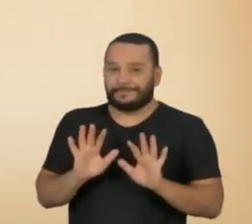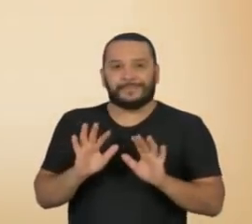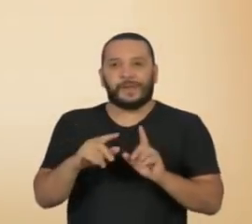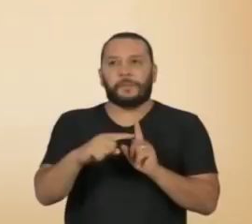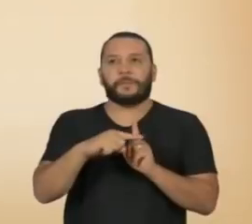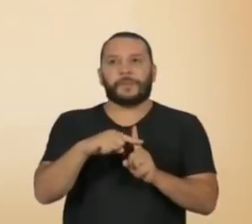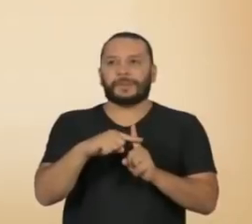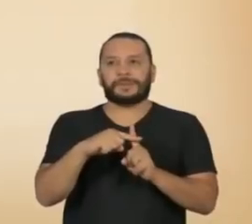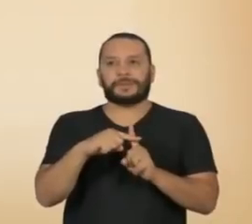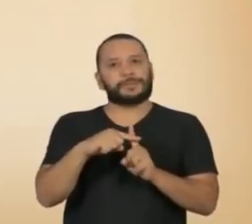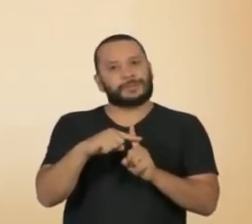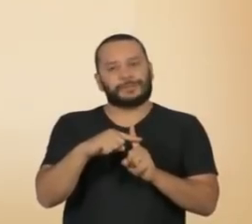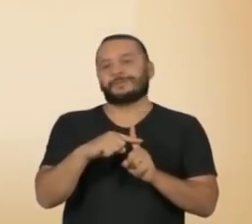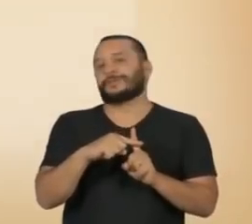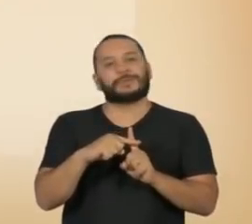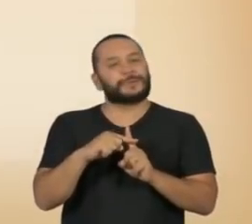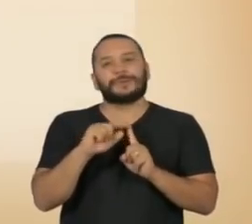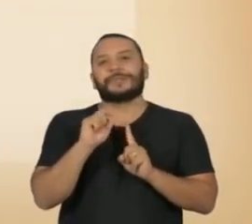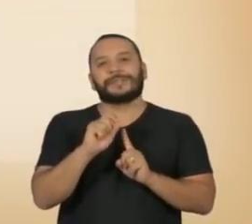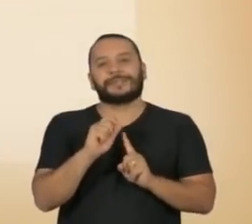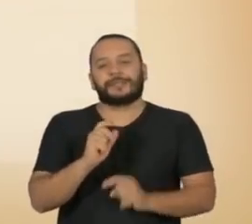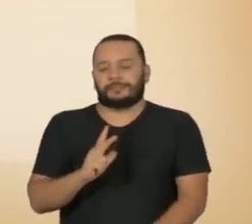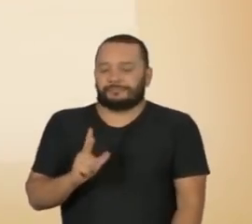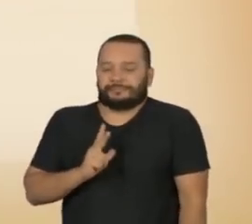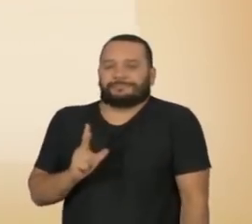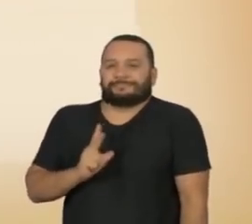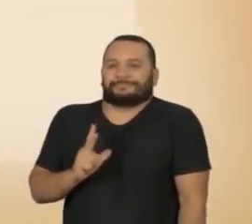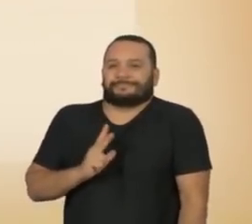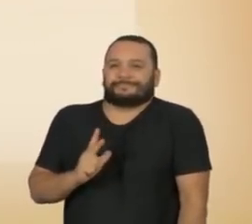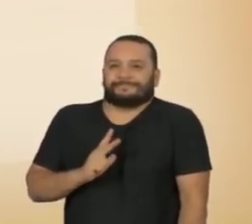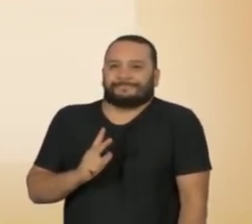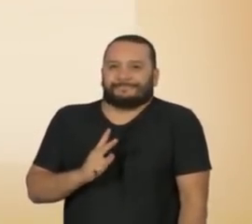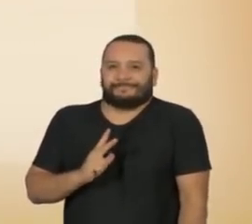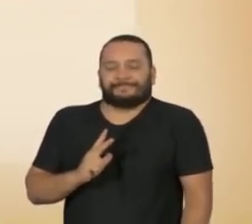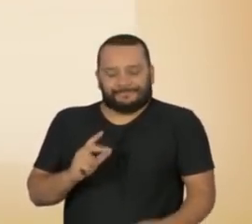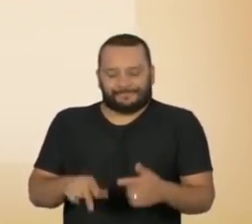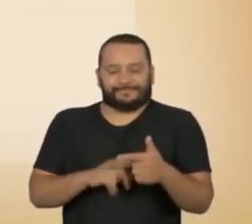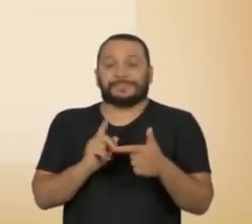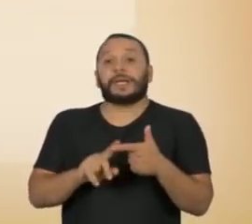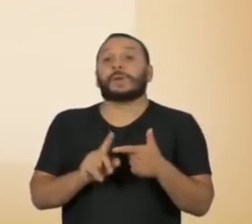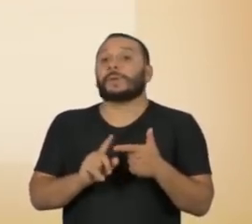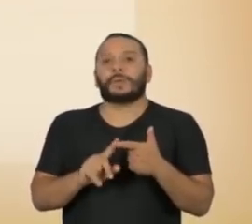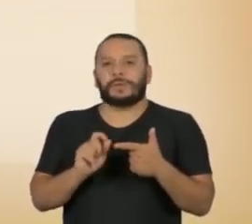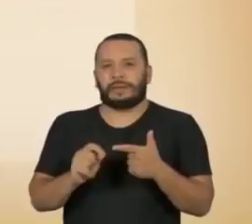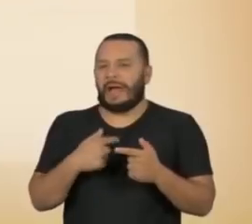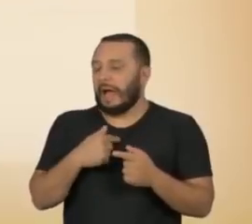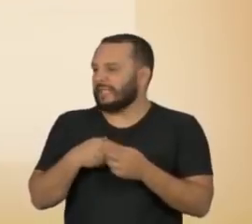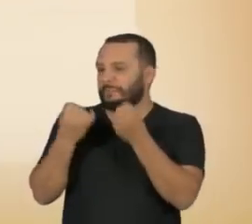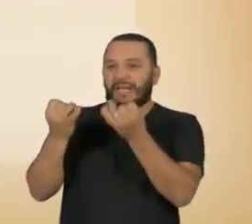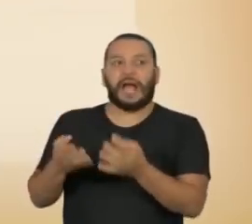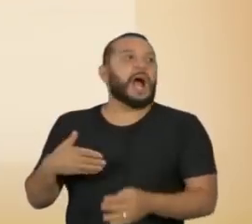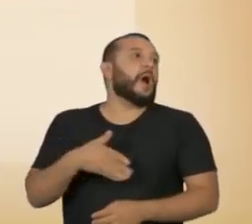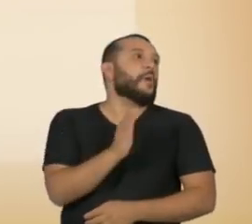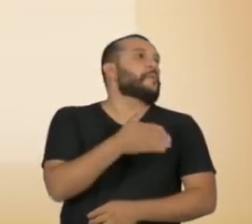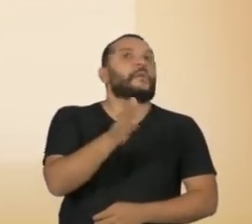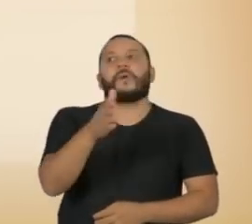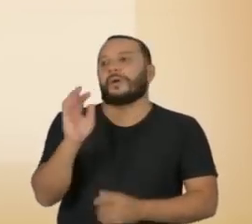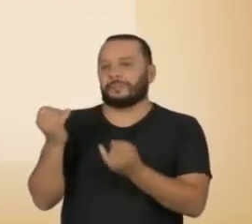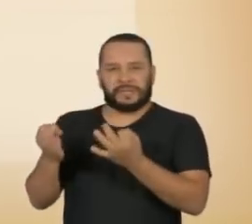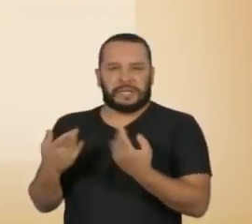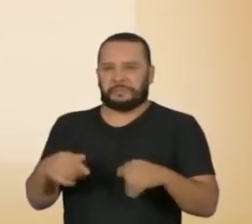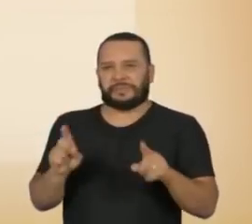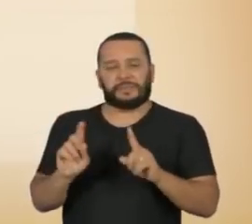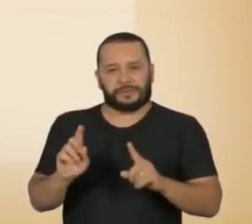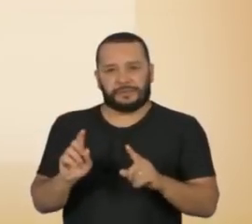mais mencionado por quem mora sozinho é a privacidade. Em segundo lugar, não ter que dar satisfação sobre a vida, seguido de